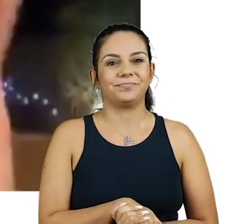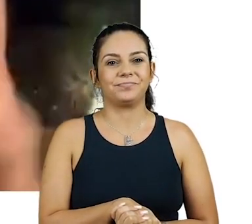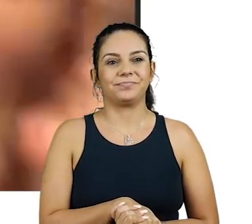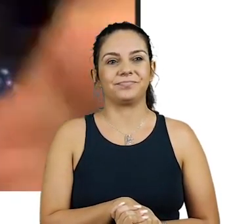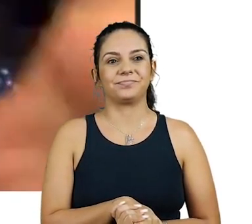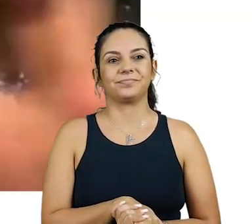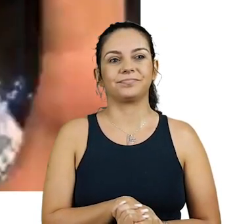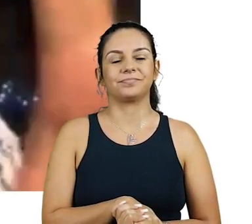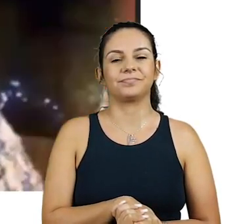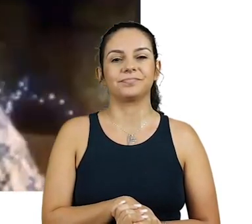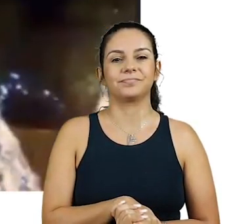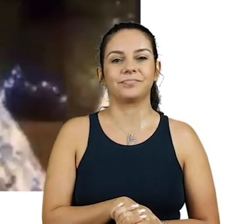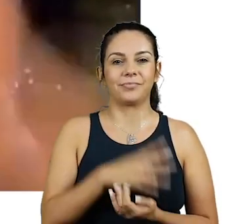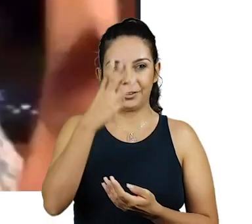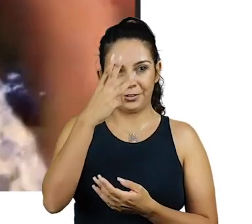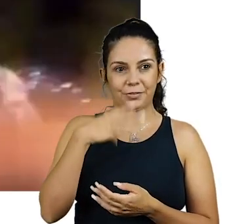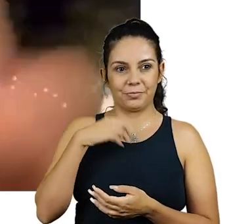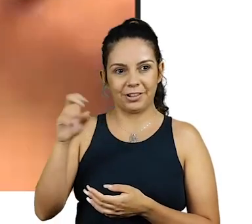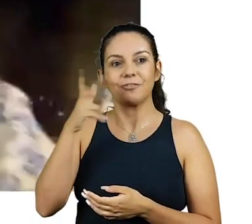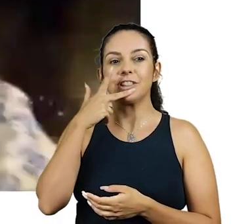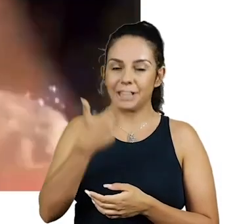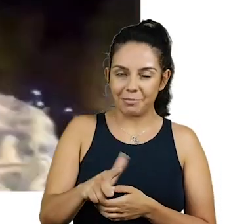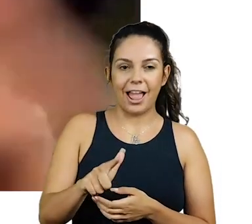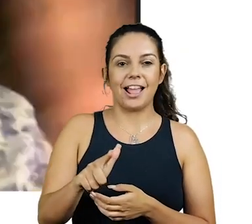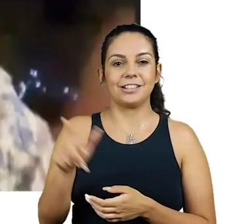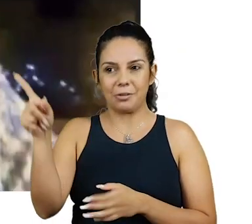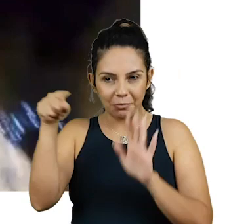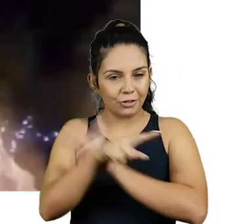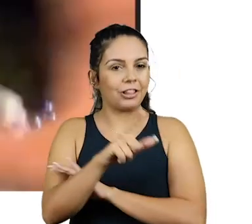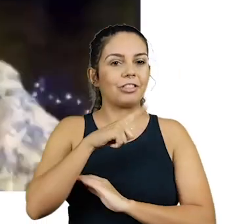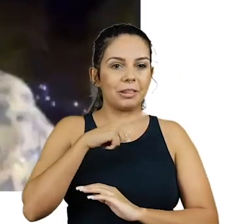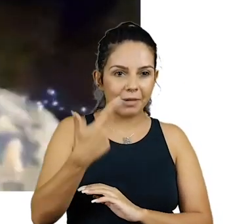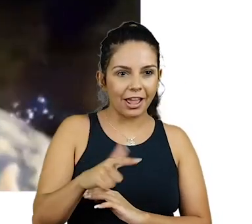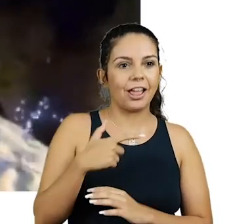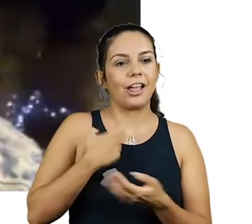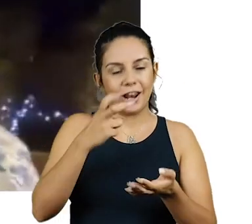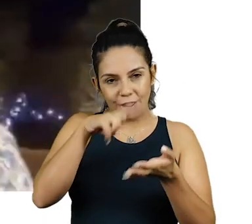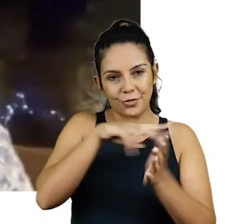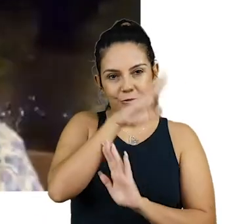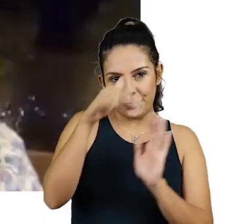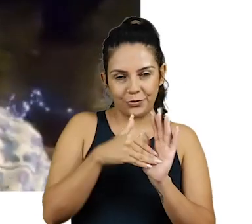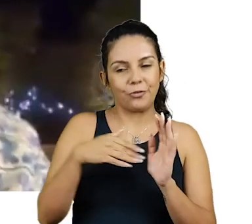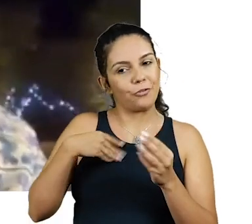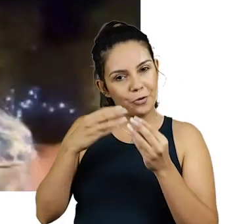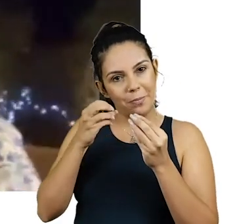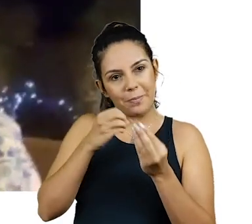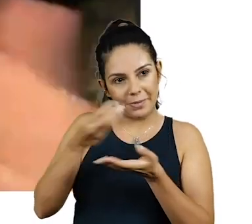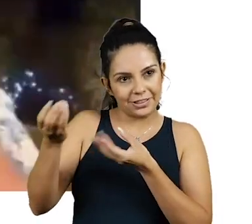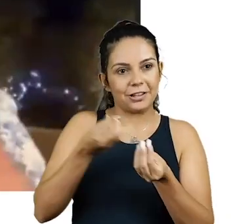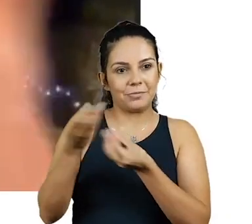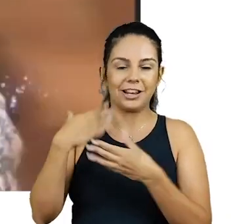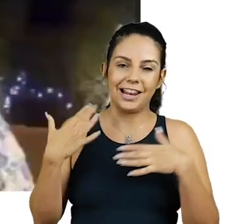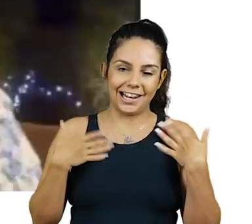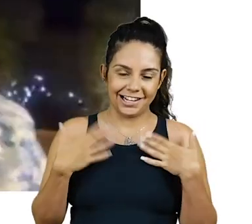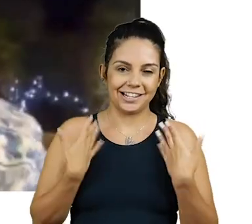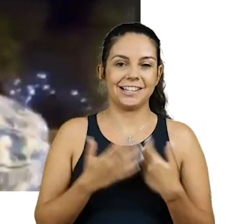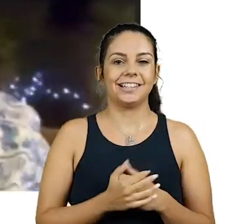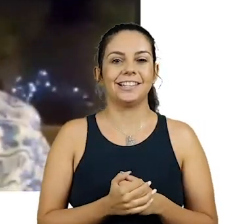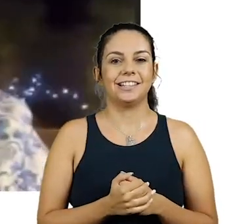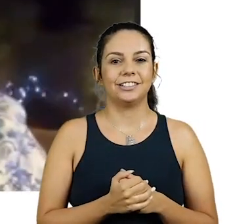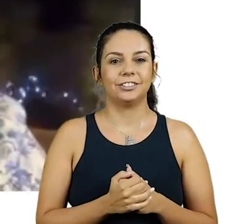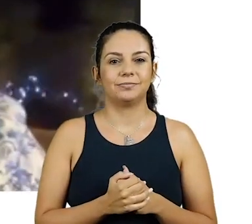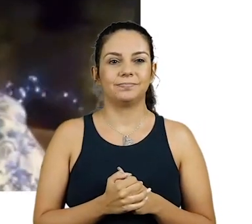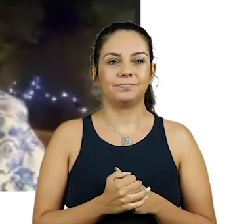Aí eu mandei 3 para ele falou, tem mais, aí mandei 5, ele falou, não, quero ler tudo, e aí, para minha alegria, e acho